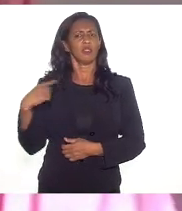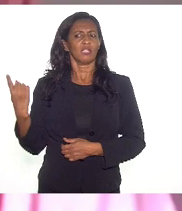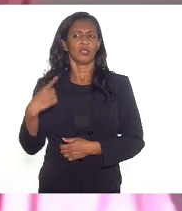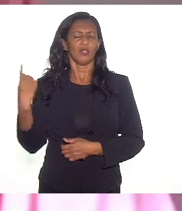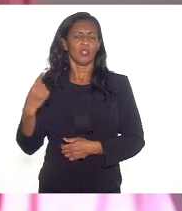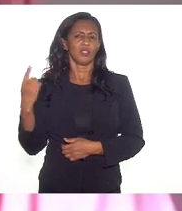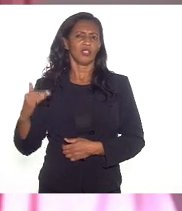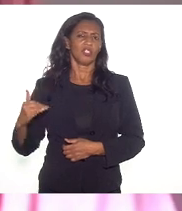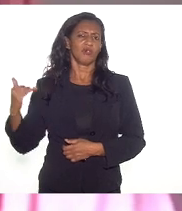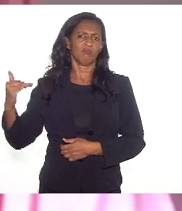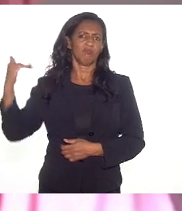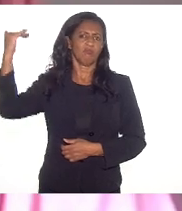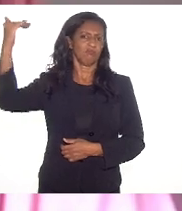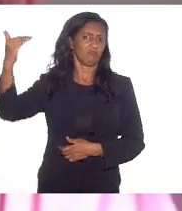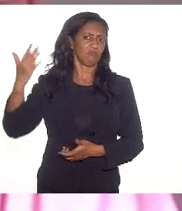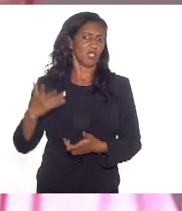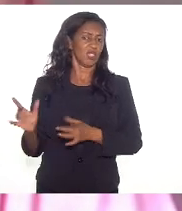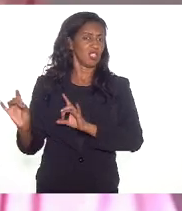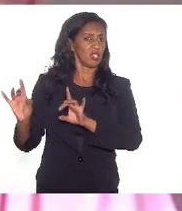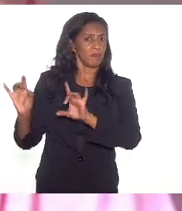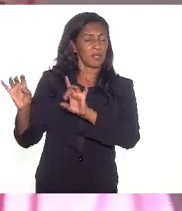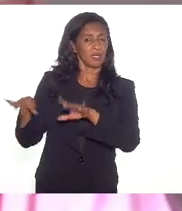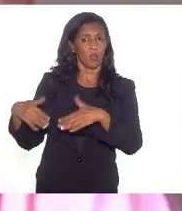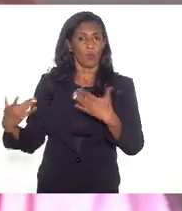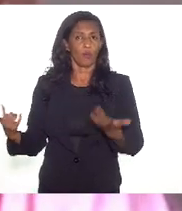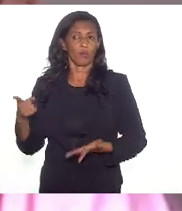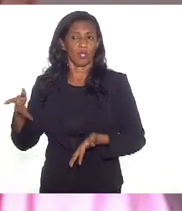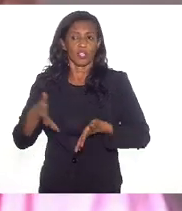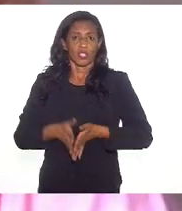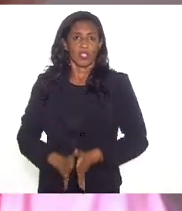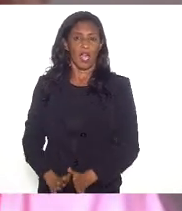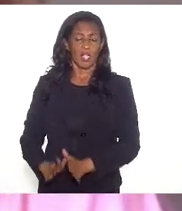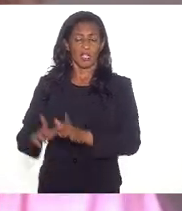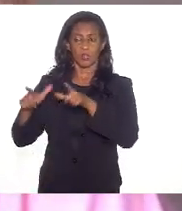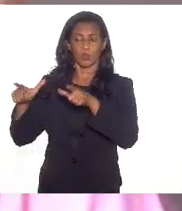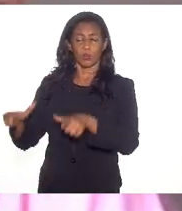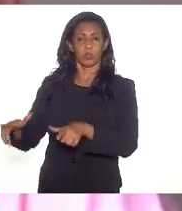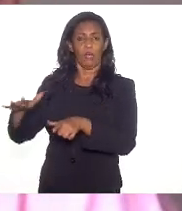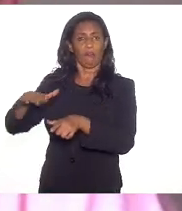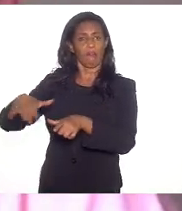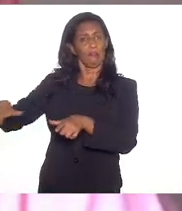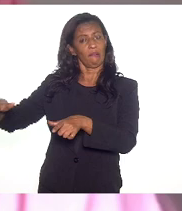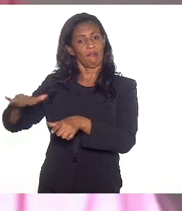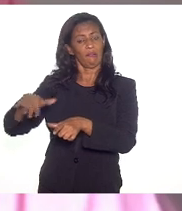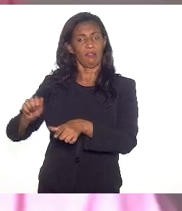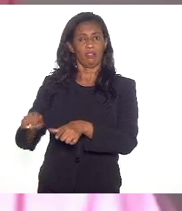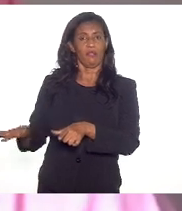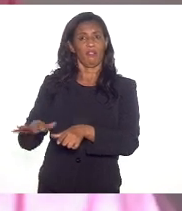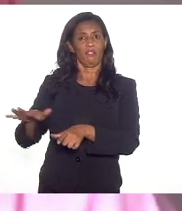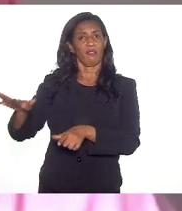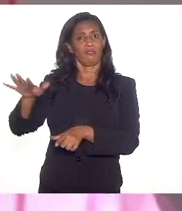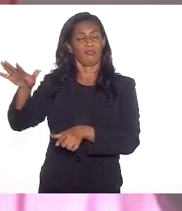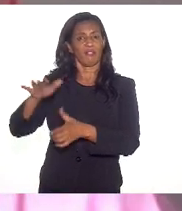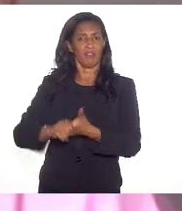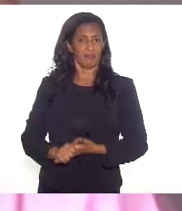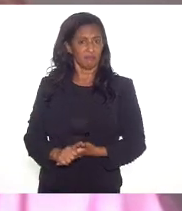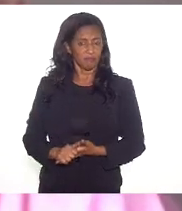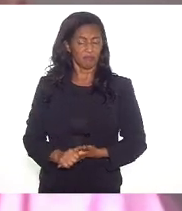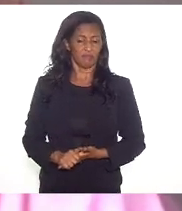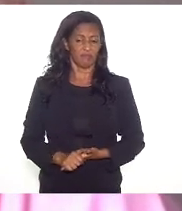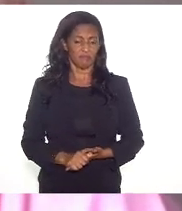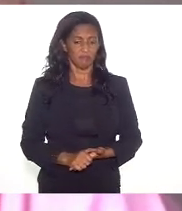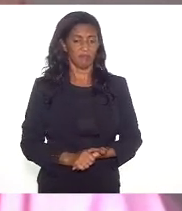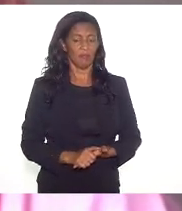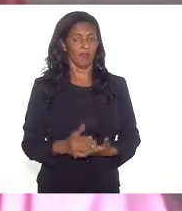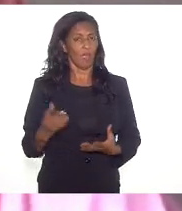crianças e adolescentes, em especial quando eles nascem em municípios, em territórios favelados e periféricos.